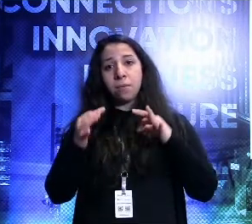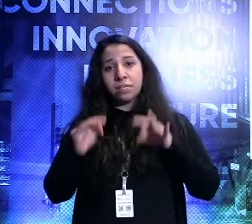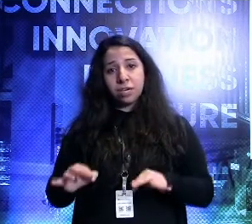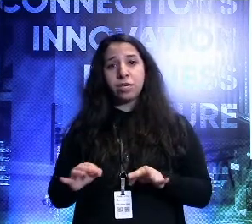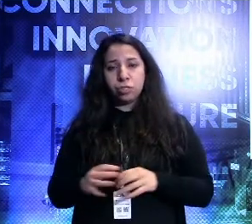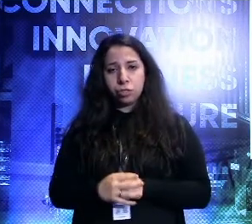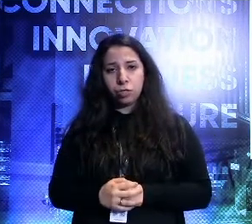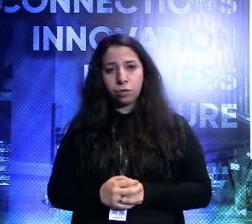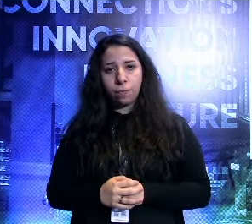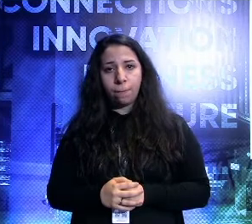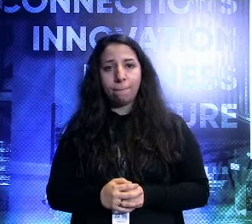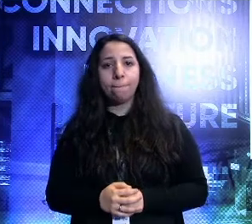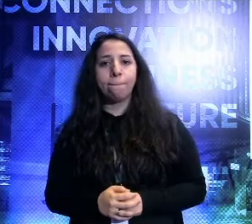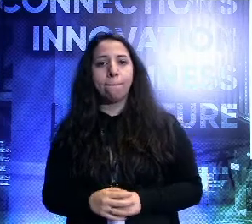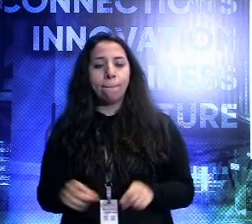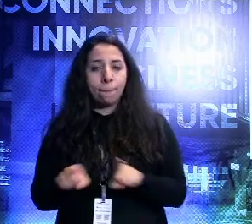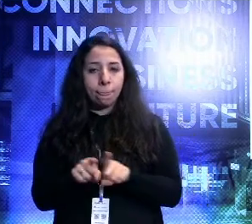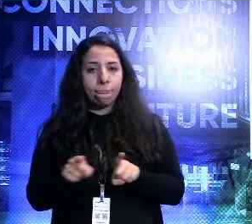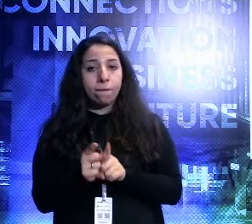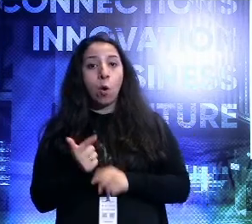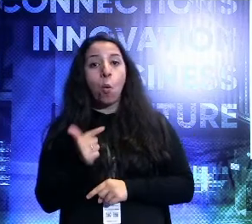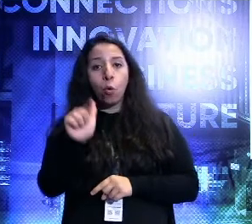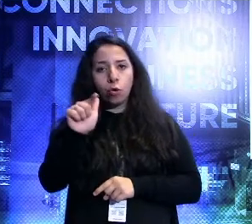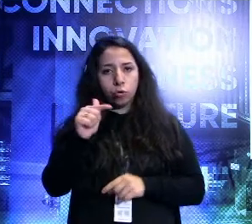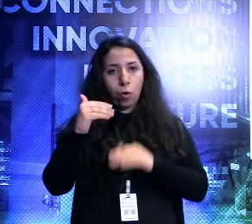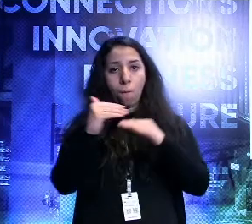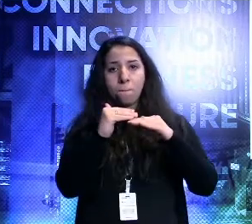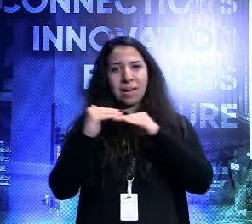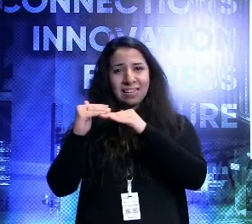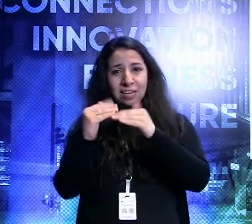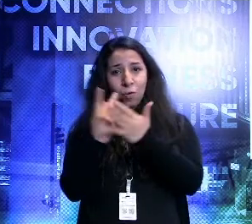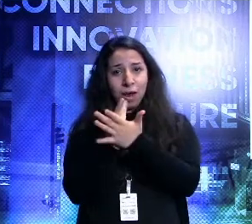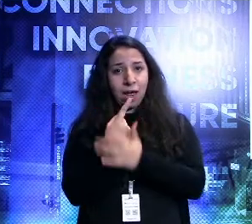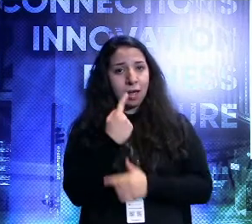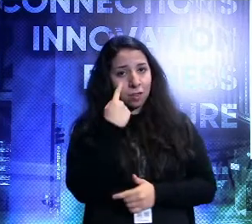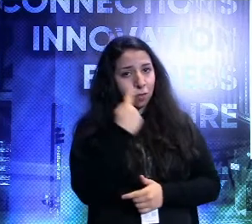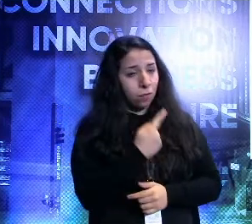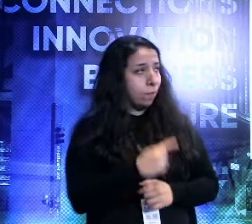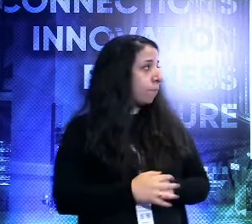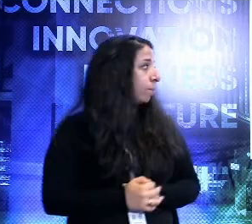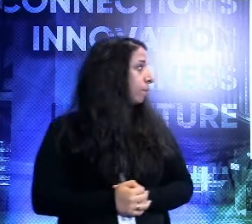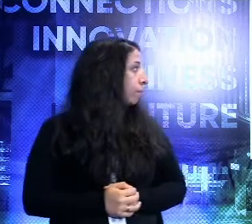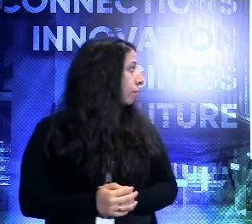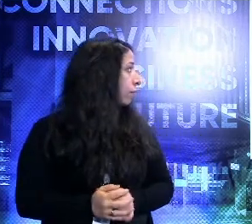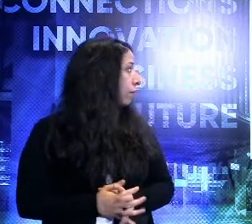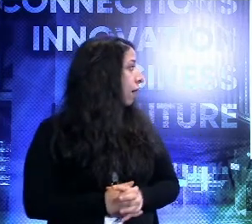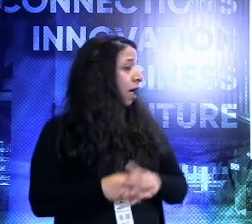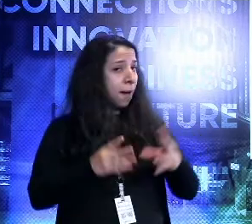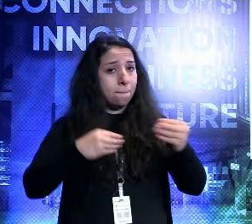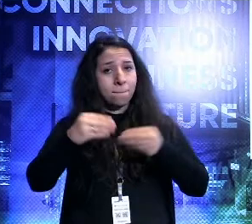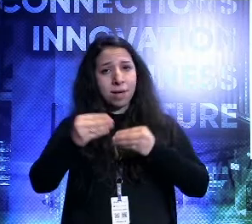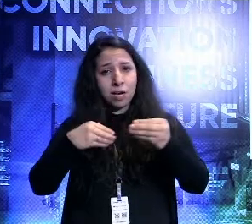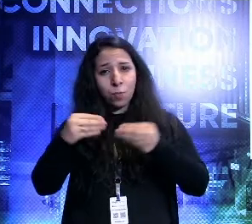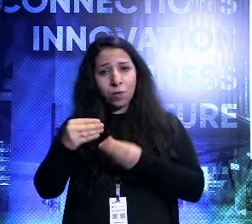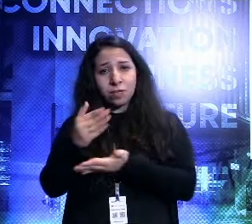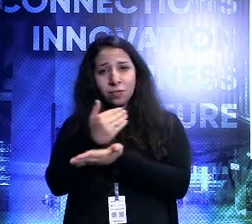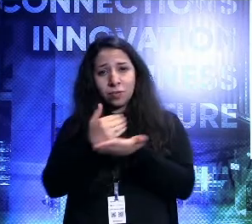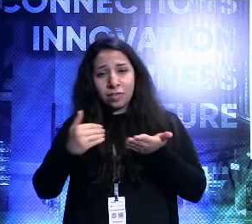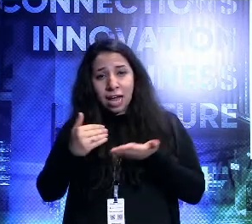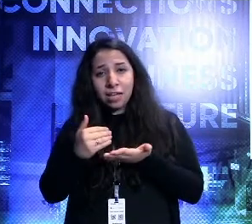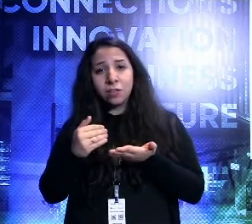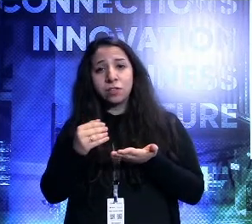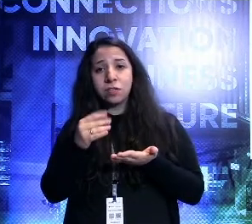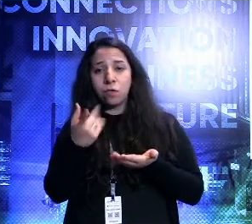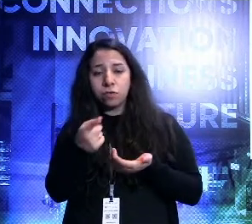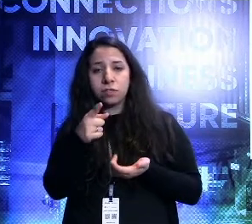é a fábrica sendo utilizada para manipulação de dados. Então, você, em vez de estar